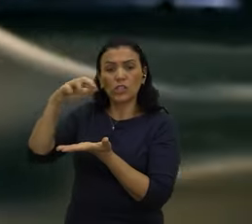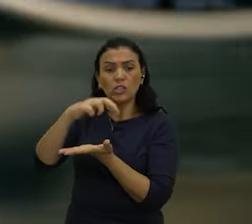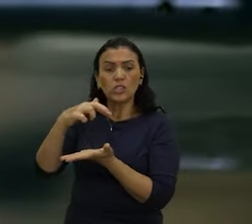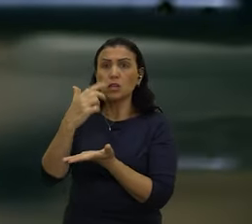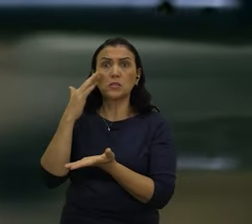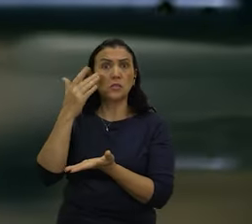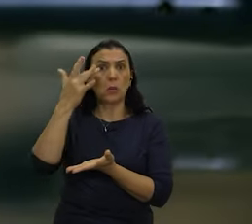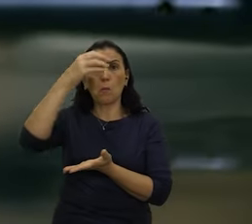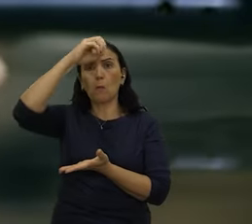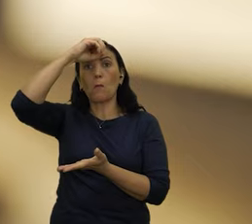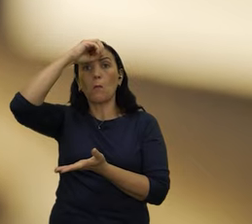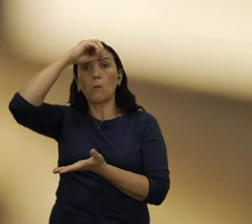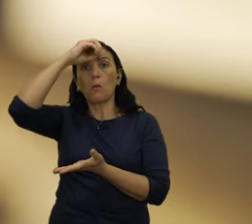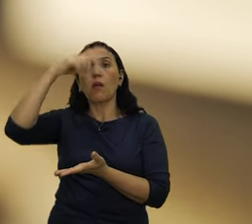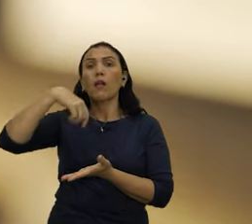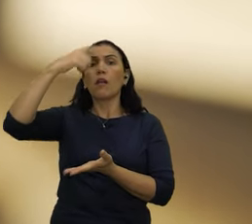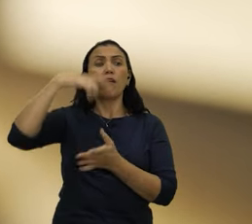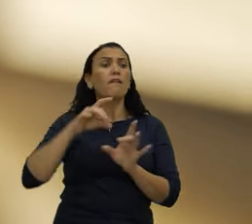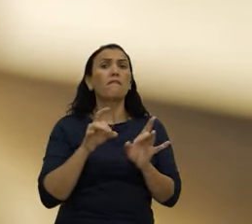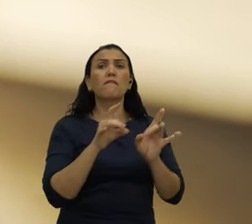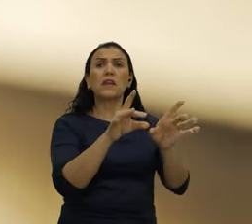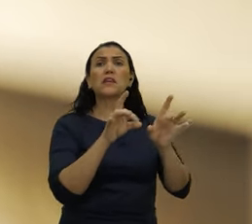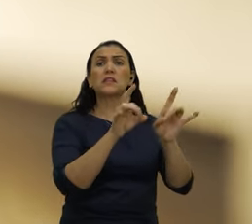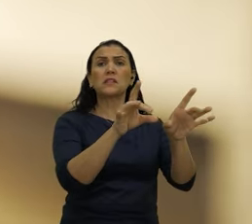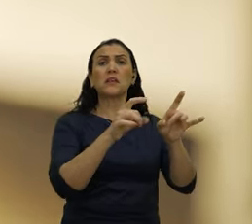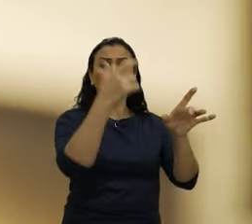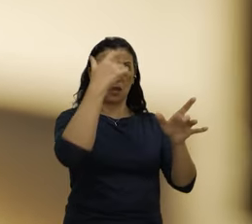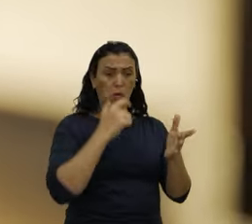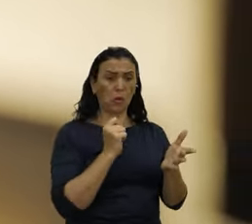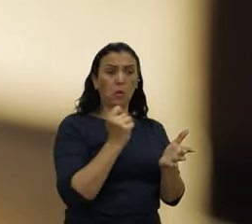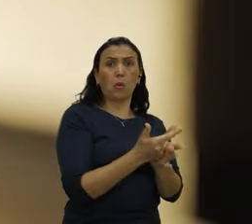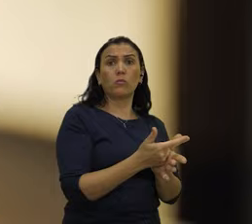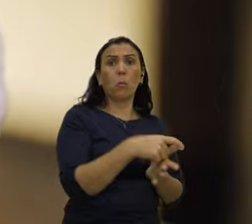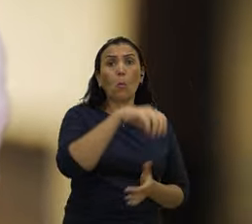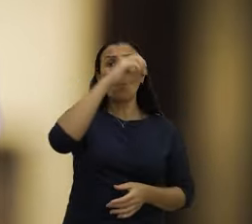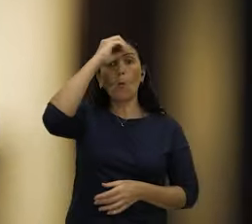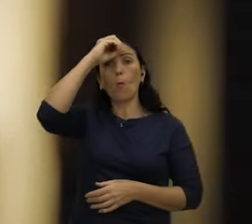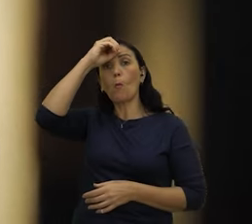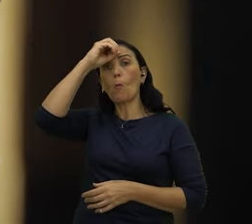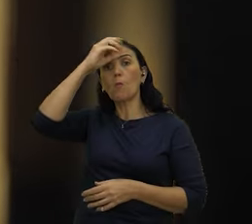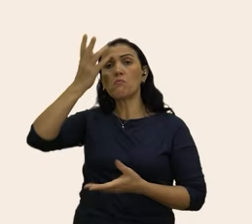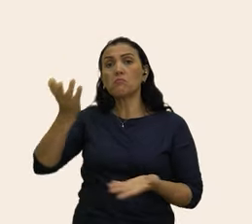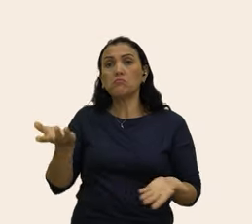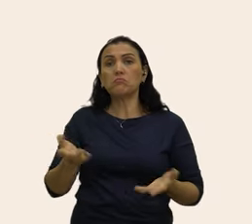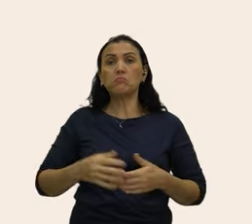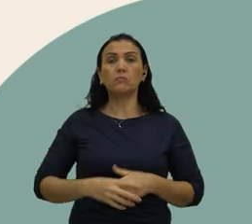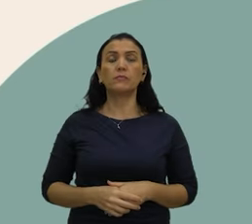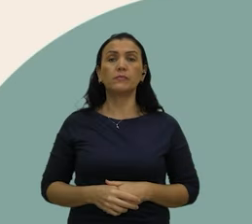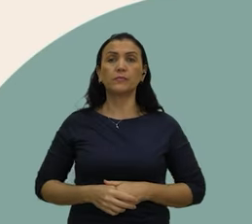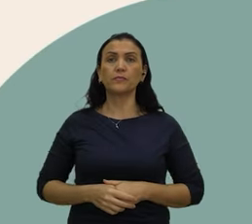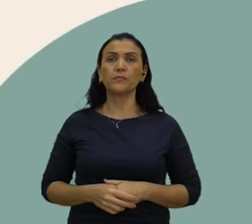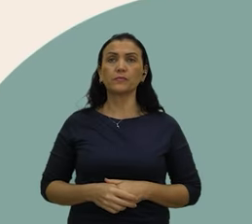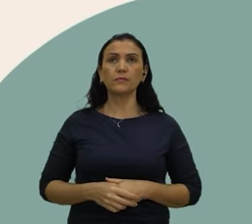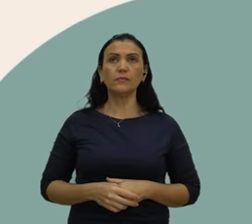agência e foram vendidos sem que os consumidores soubessem disso.